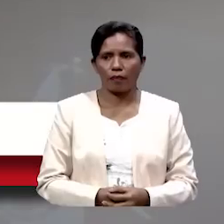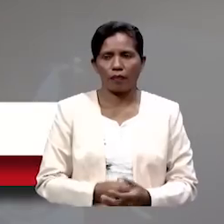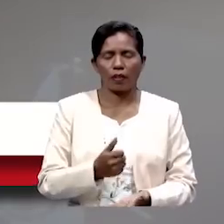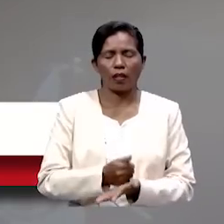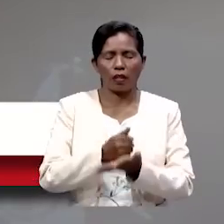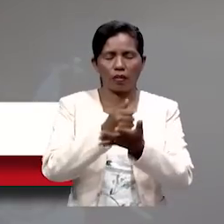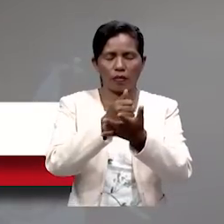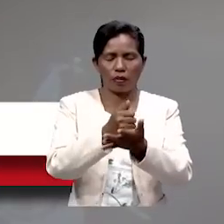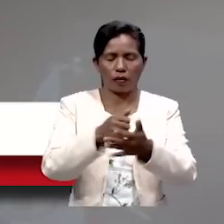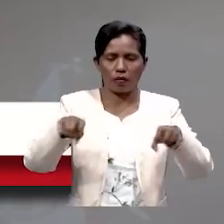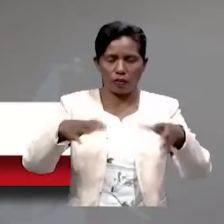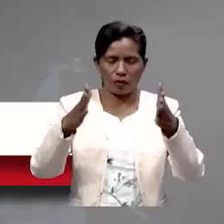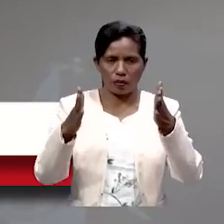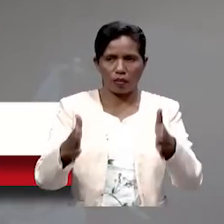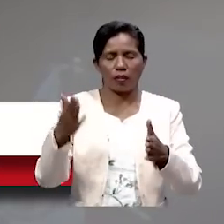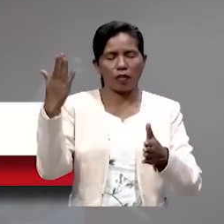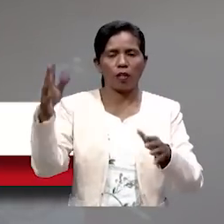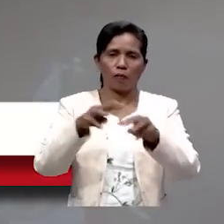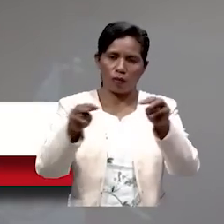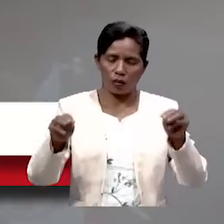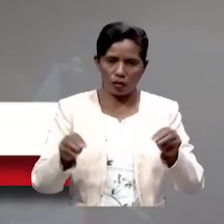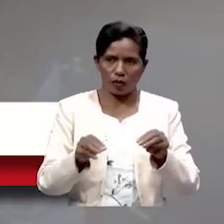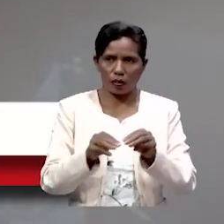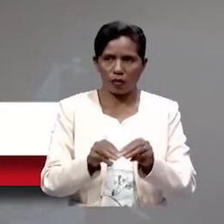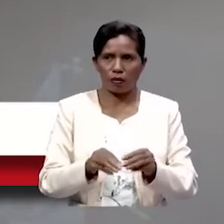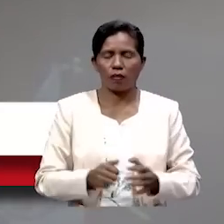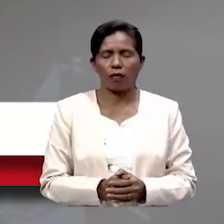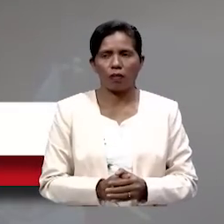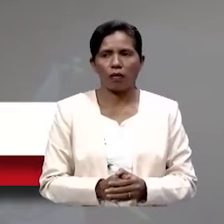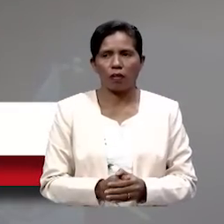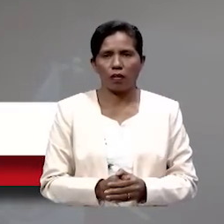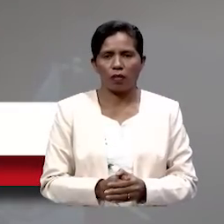funcionários do notariado em município que é muito